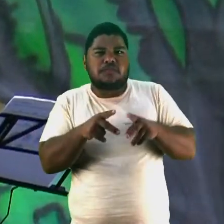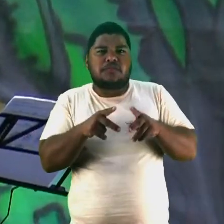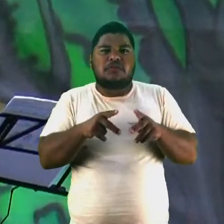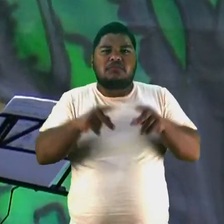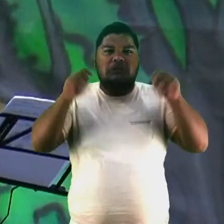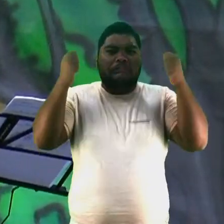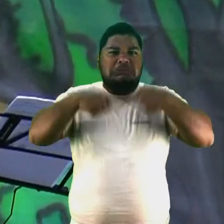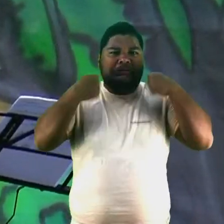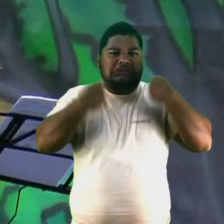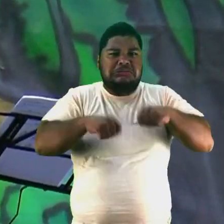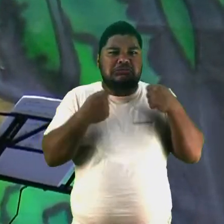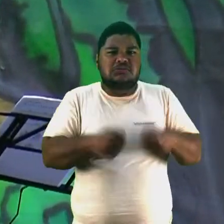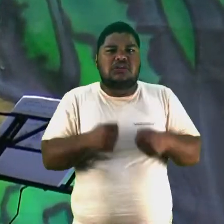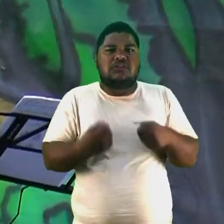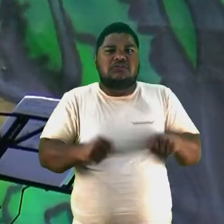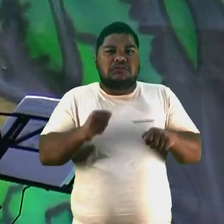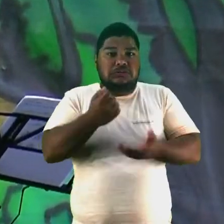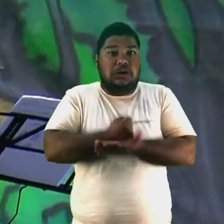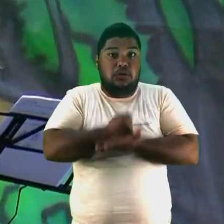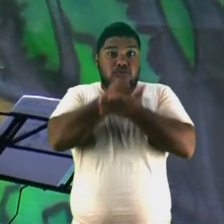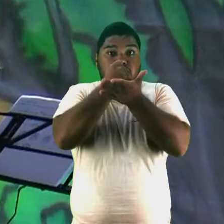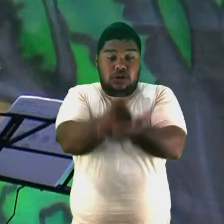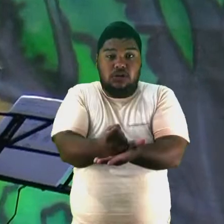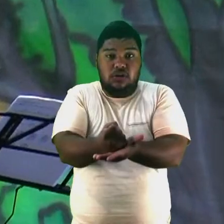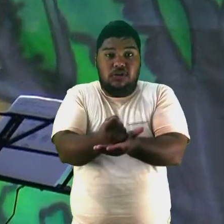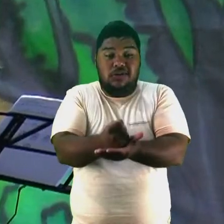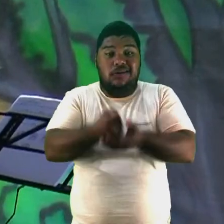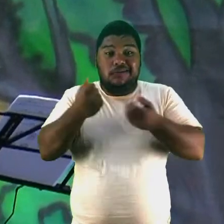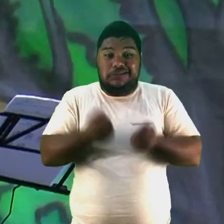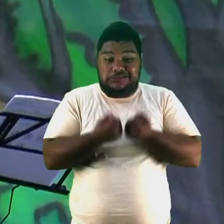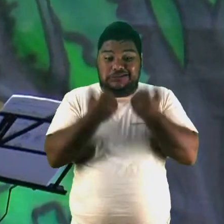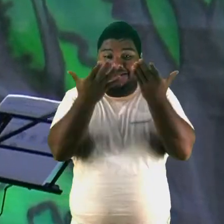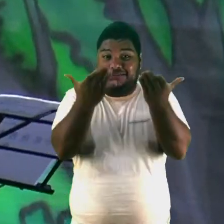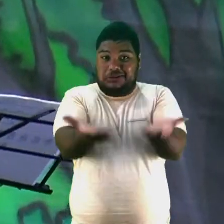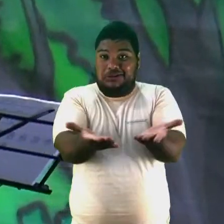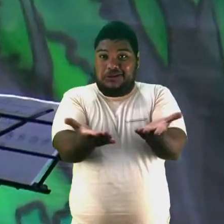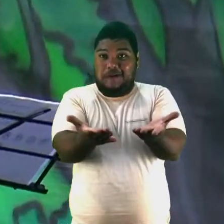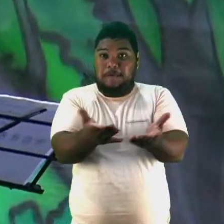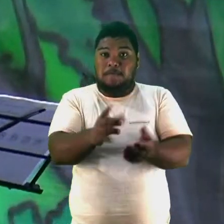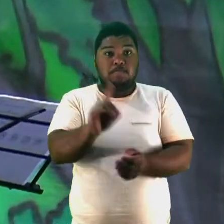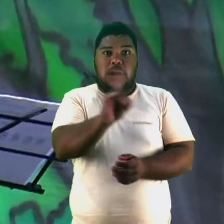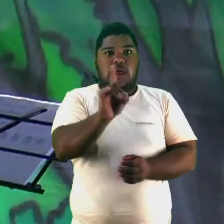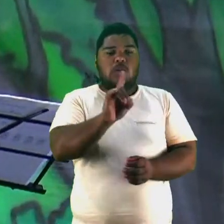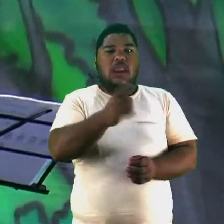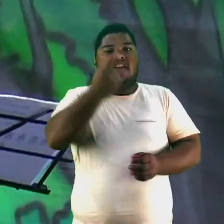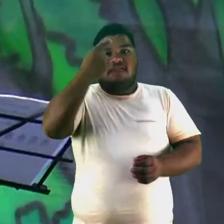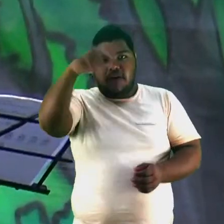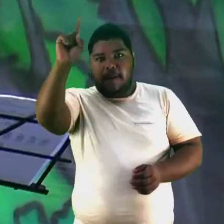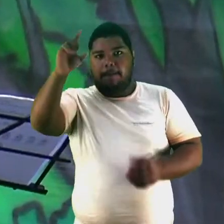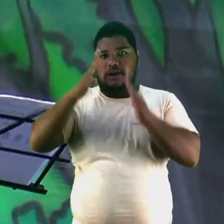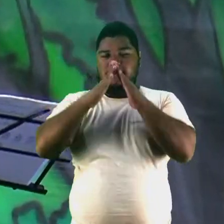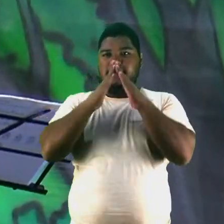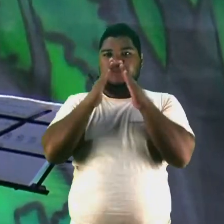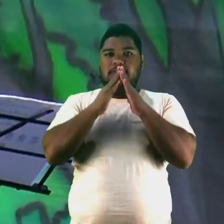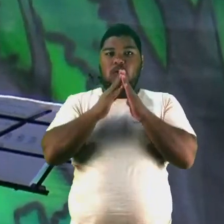você ajudar, você estender as mãos, mas você não levar para casa um problema que não é